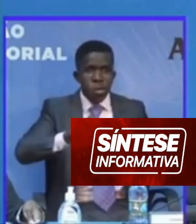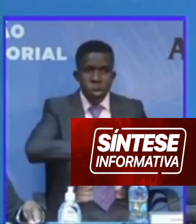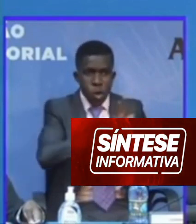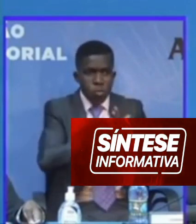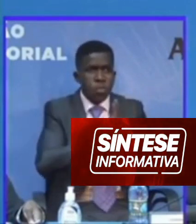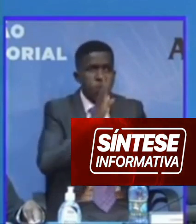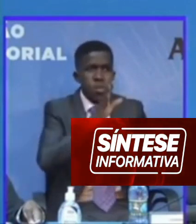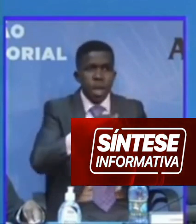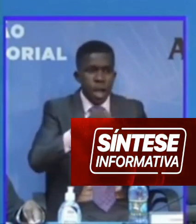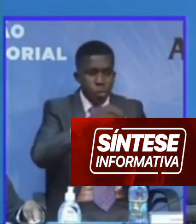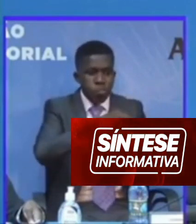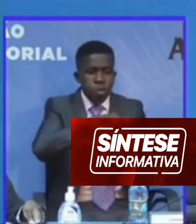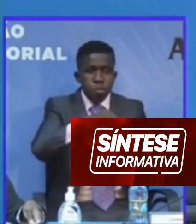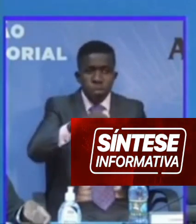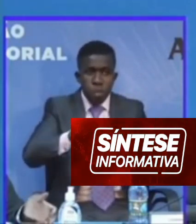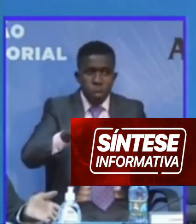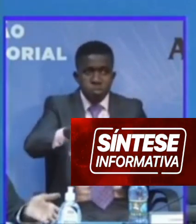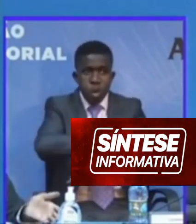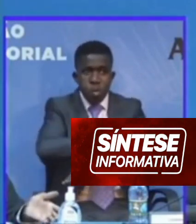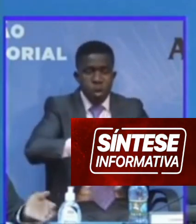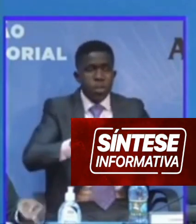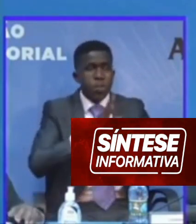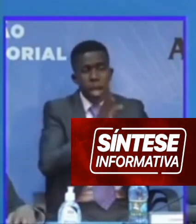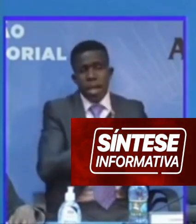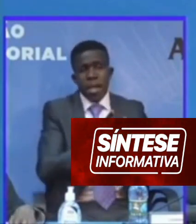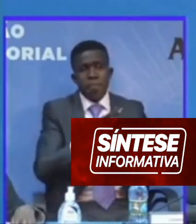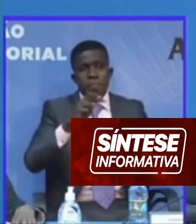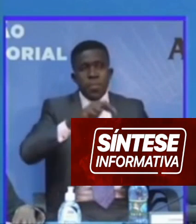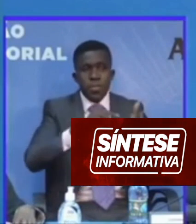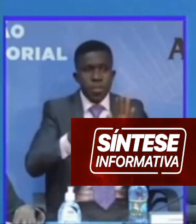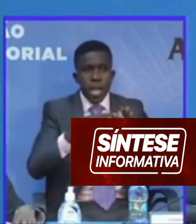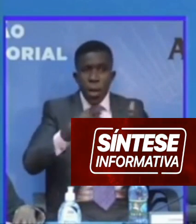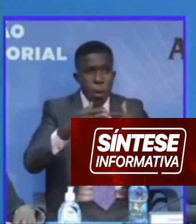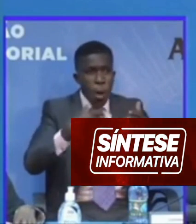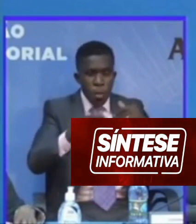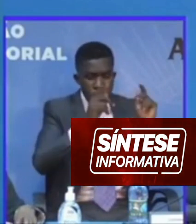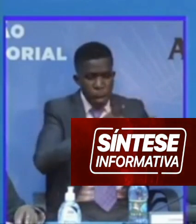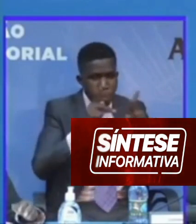vírus. Nenhum de nós está imune ao vírus.